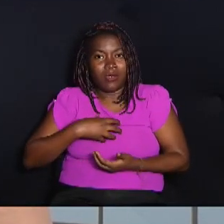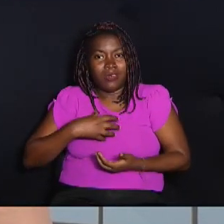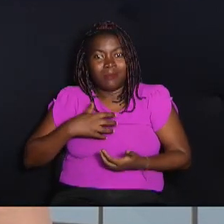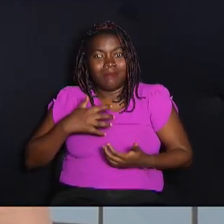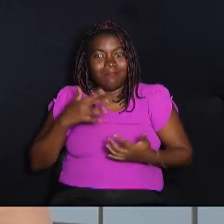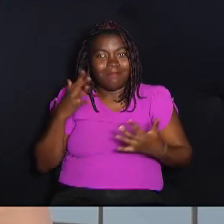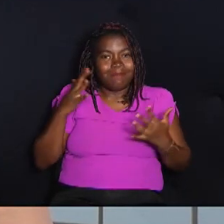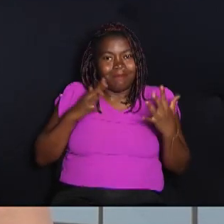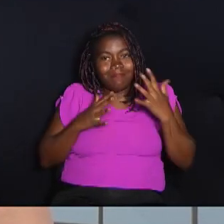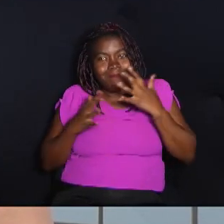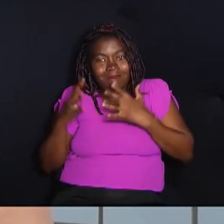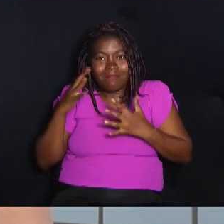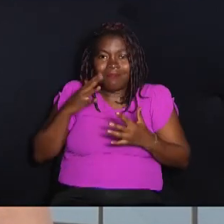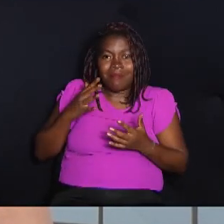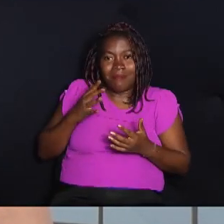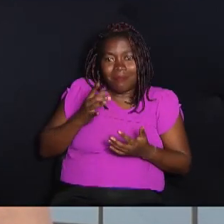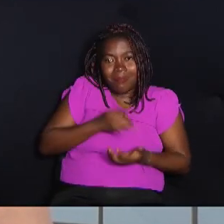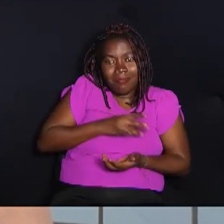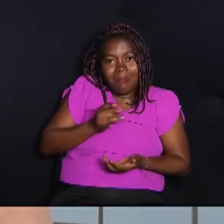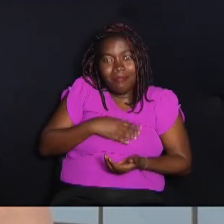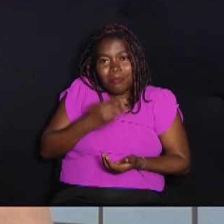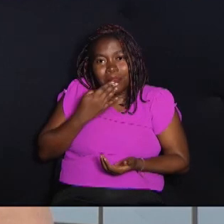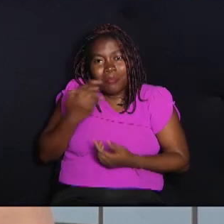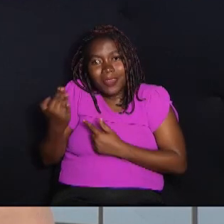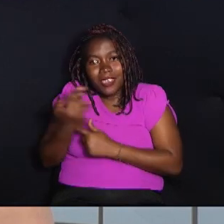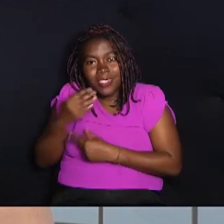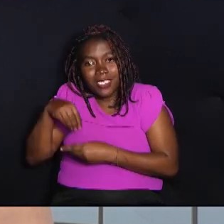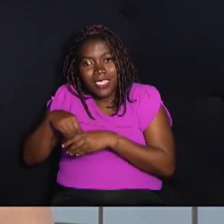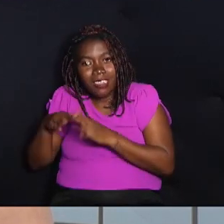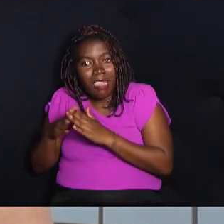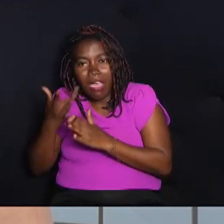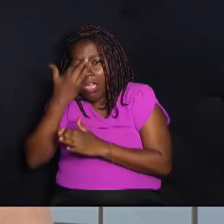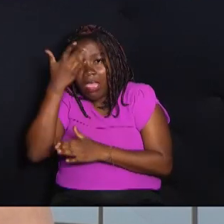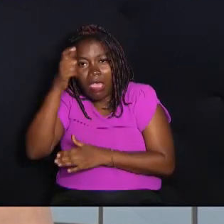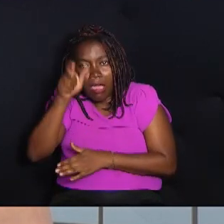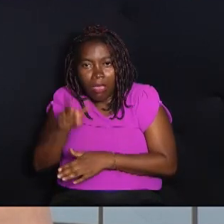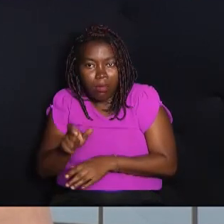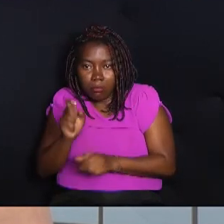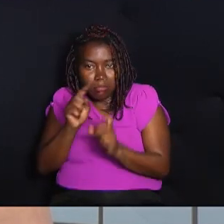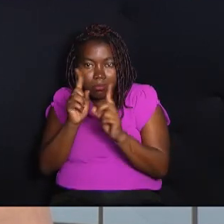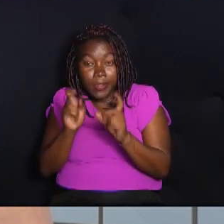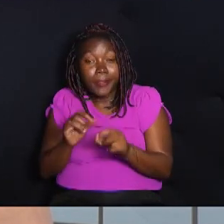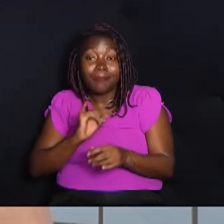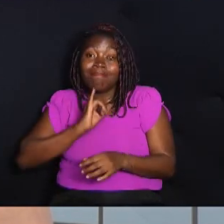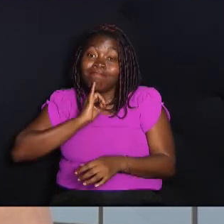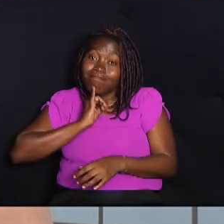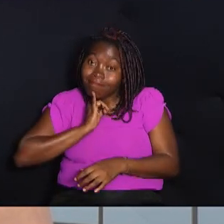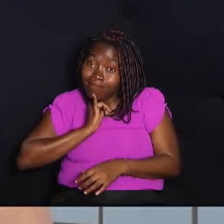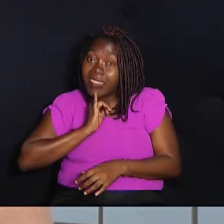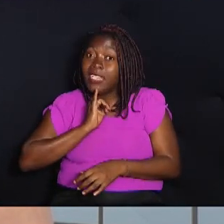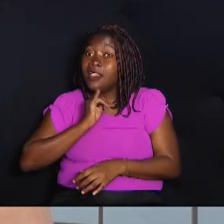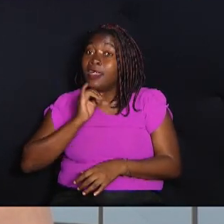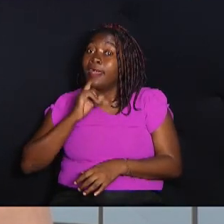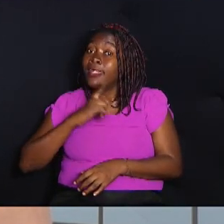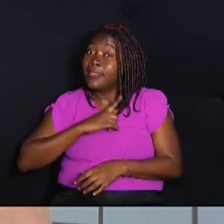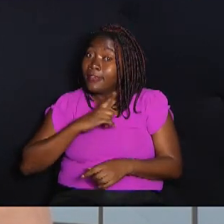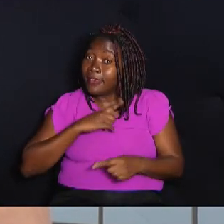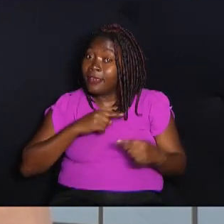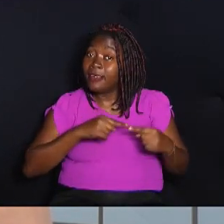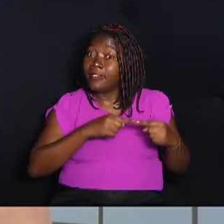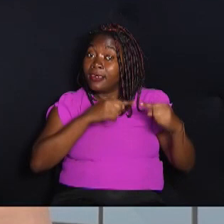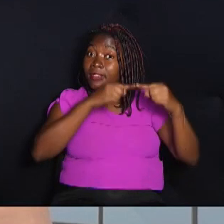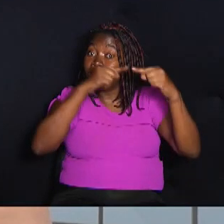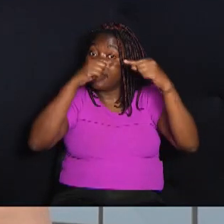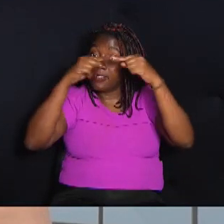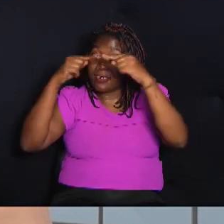conseguir pedir ajuda em casa ou a alguém, infelizmente, Gabriel, a gente tem aí uma rede, né,